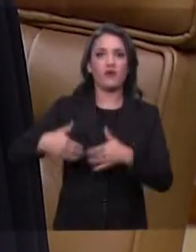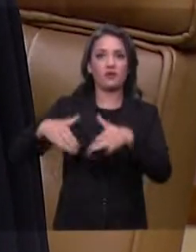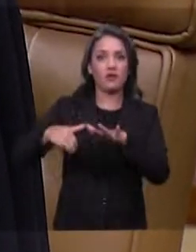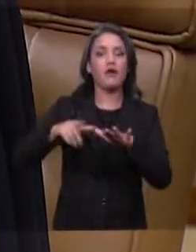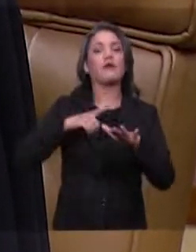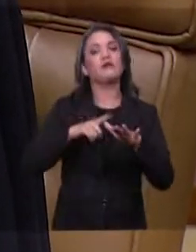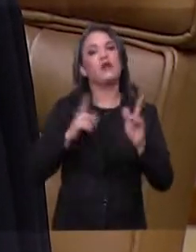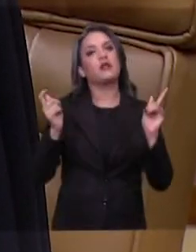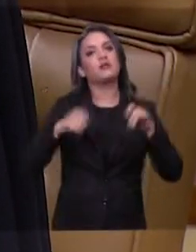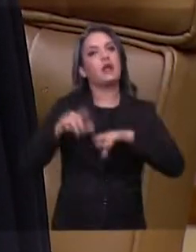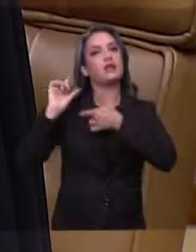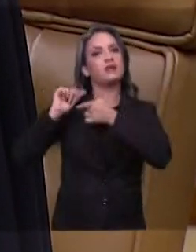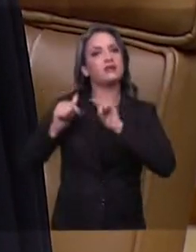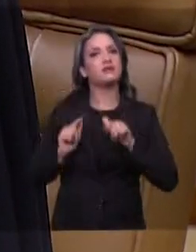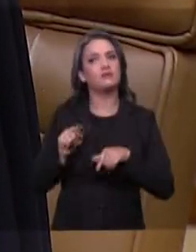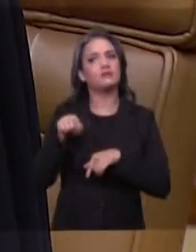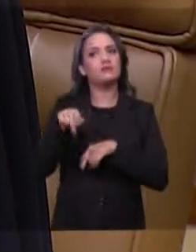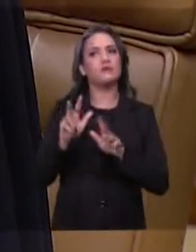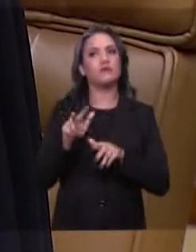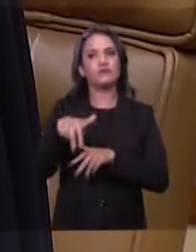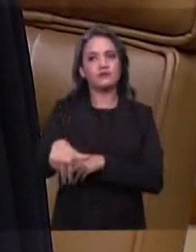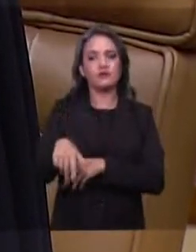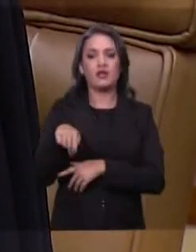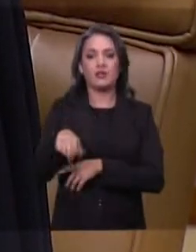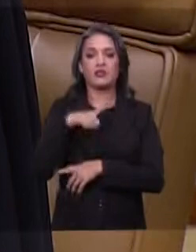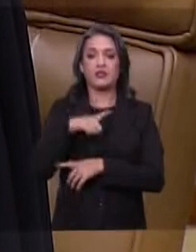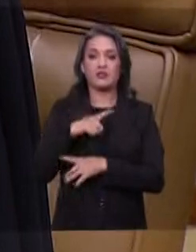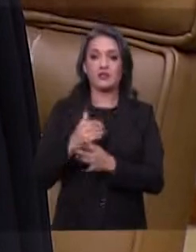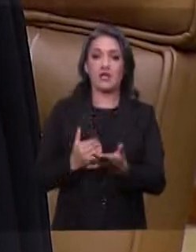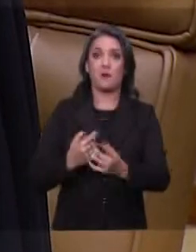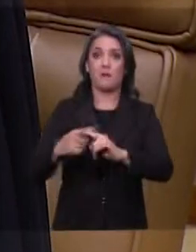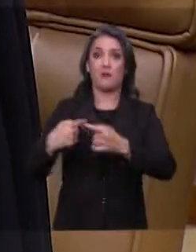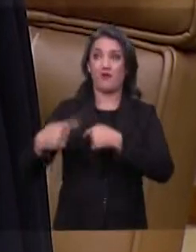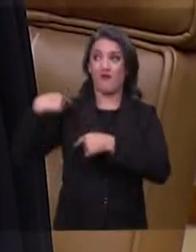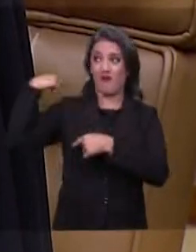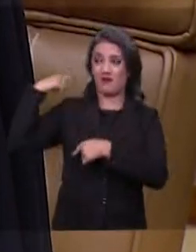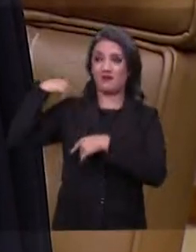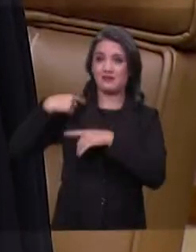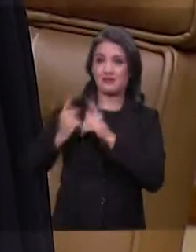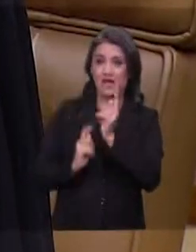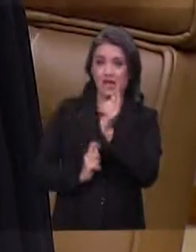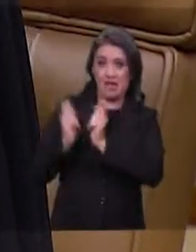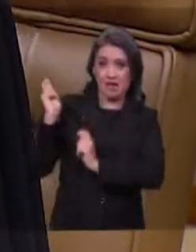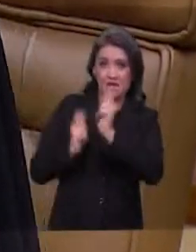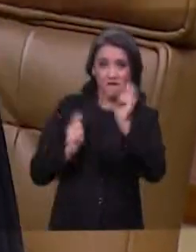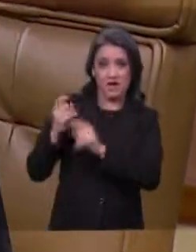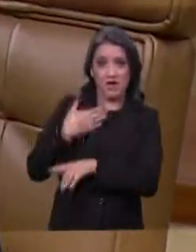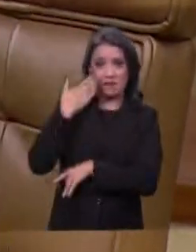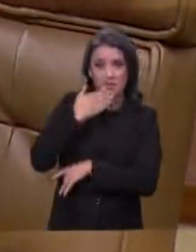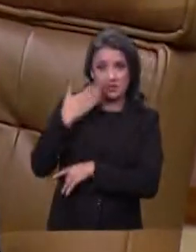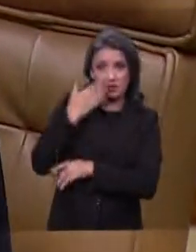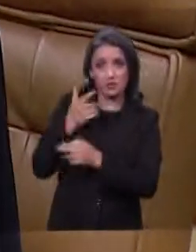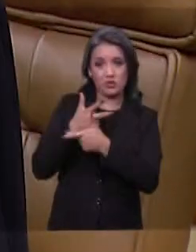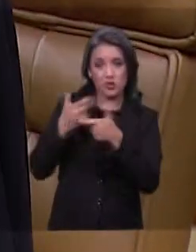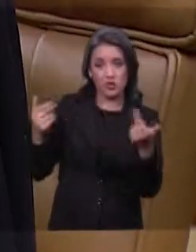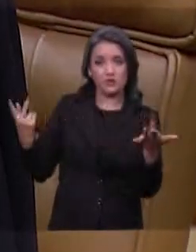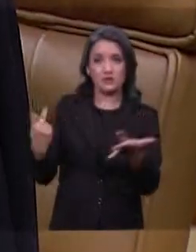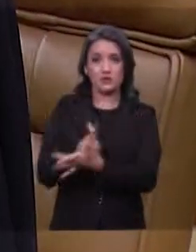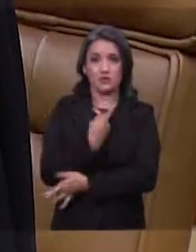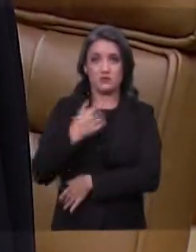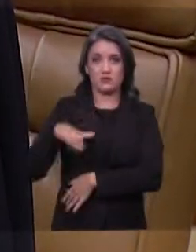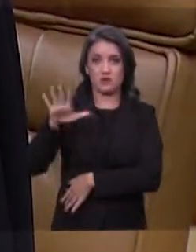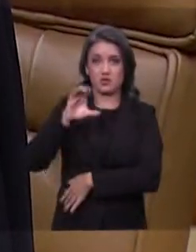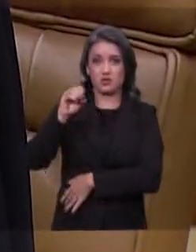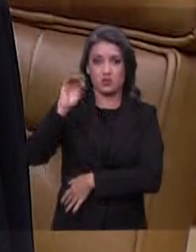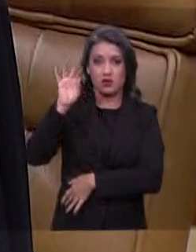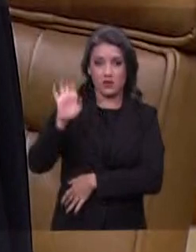tradicional. Logo, são remanescentes de engenhos de açúcar e das heranças do ciclo de gado que ocorreram na região oeste da Bahia,